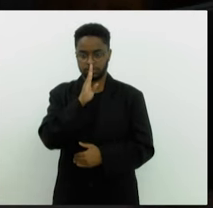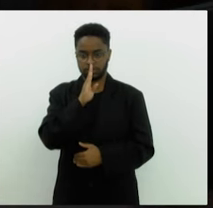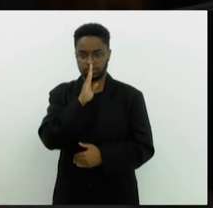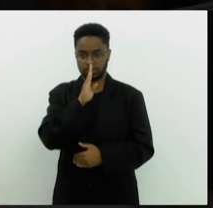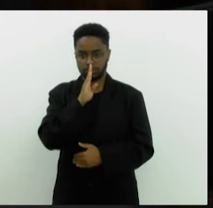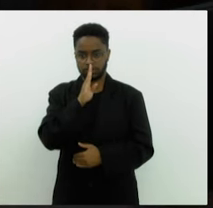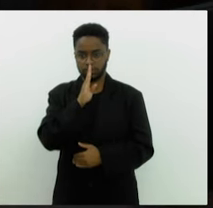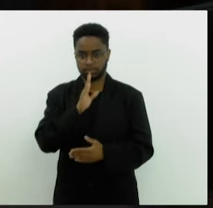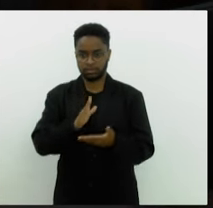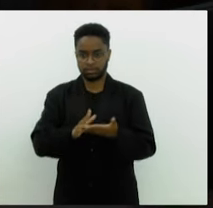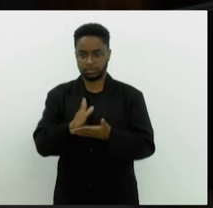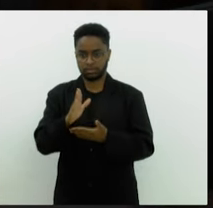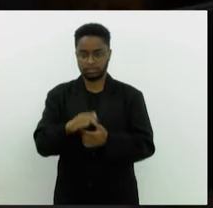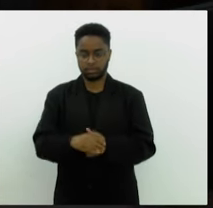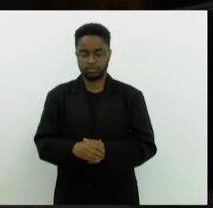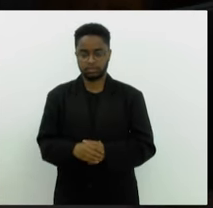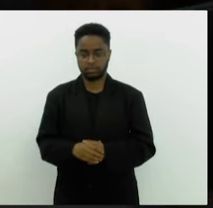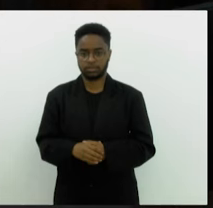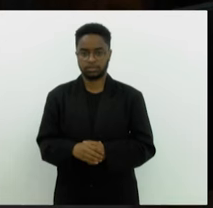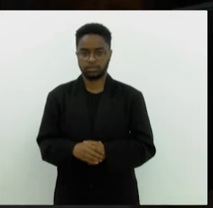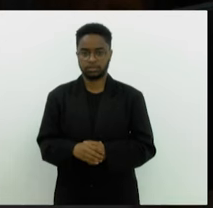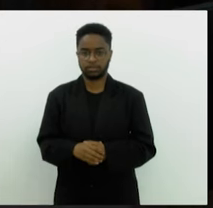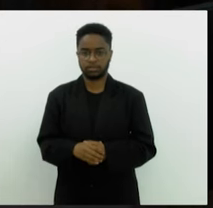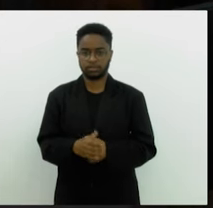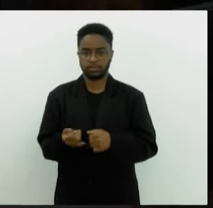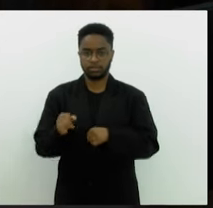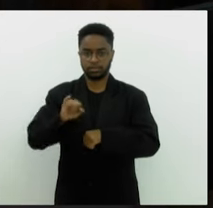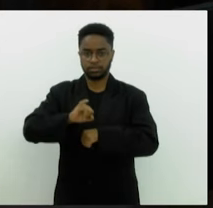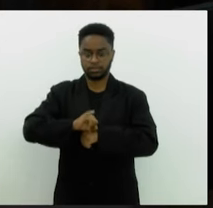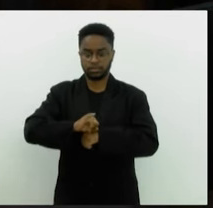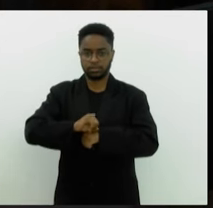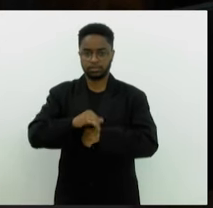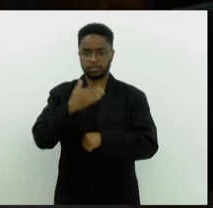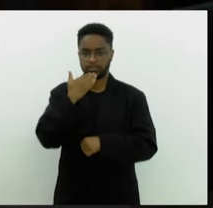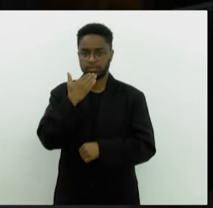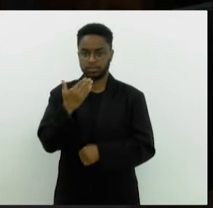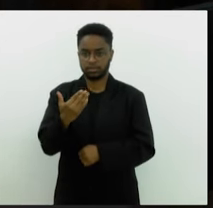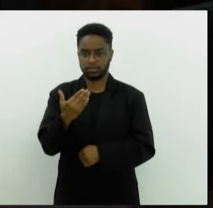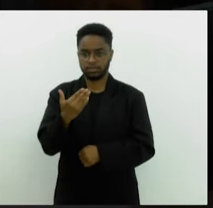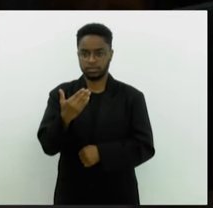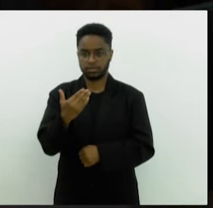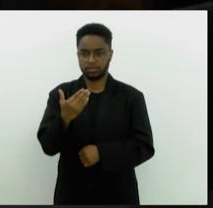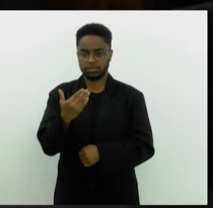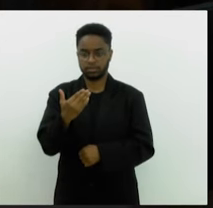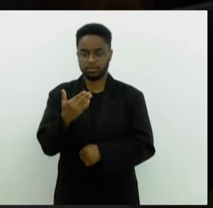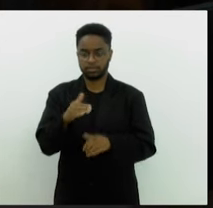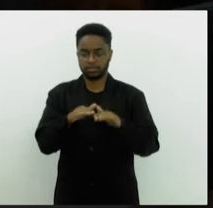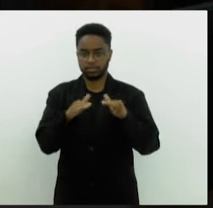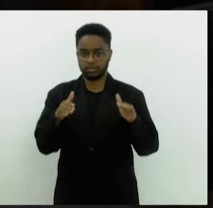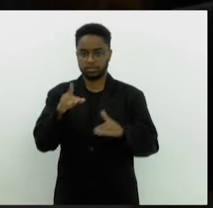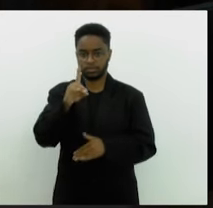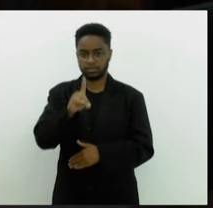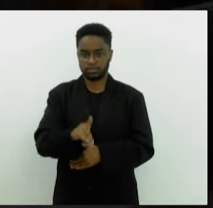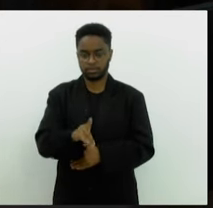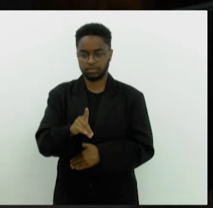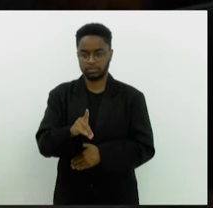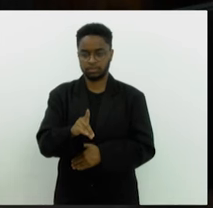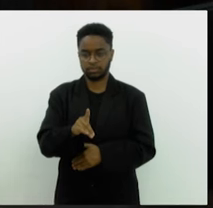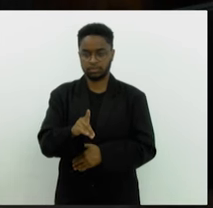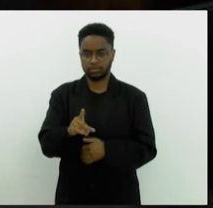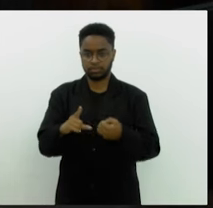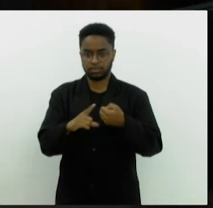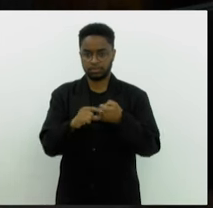estão. Aprovado. Está sobre a mesa o requerimento da mesa. Mesa diretora, nos termos